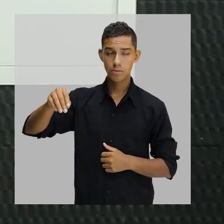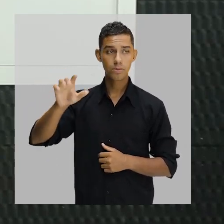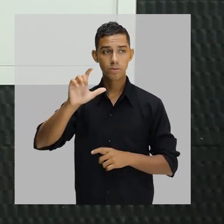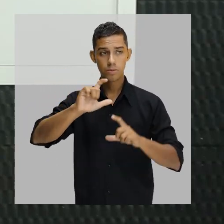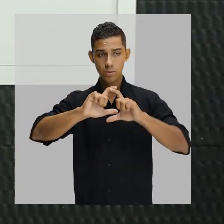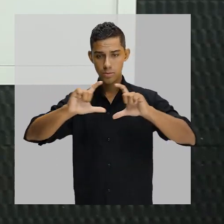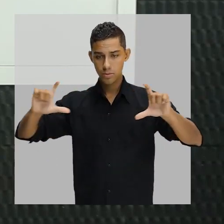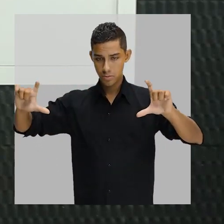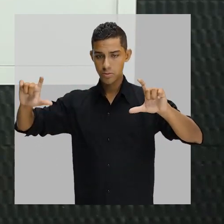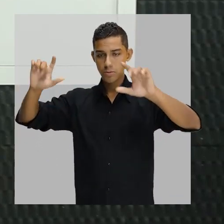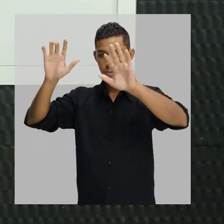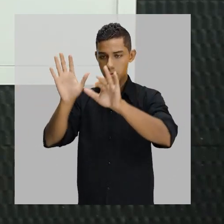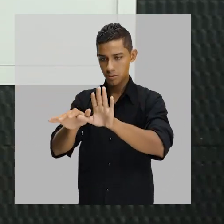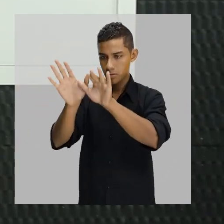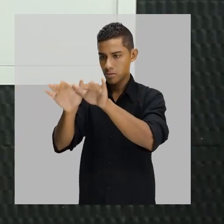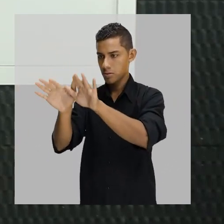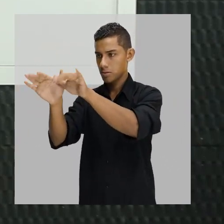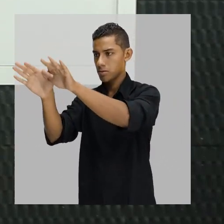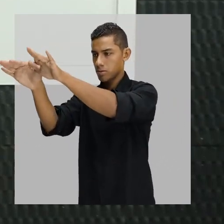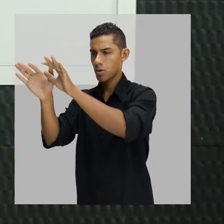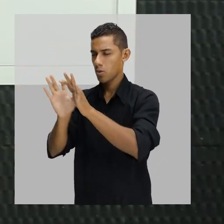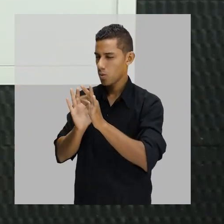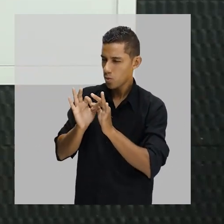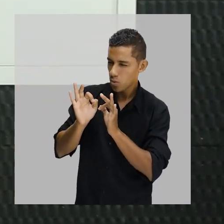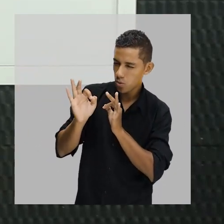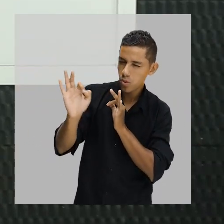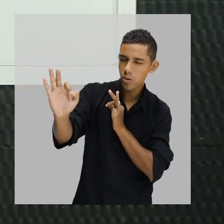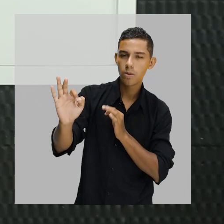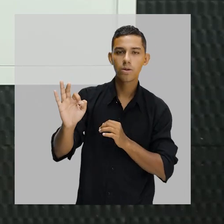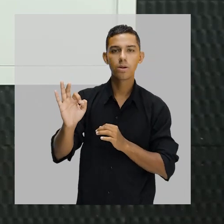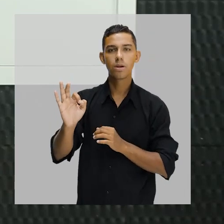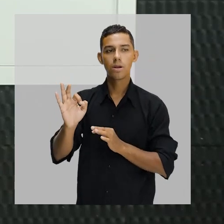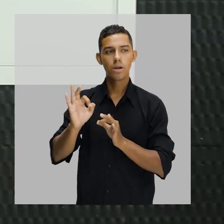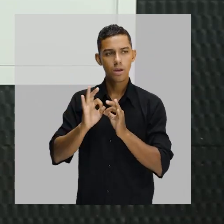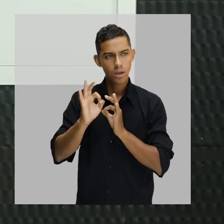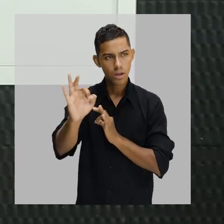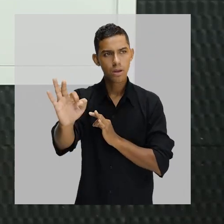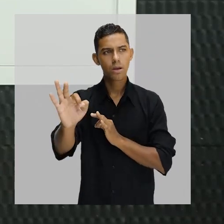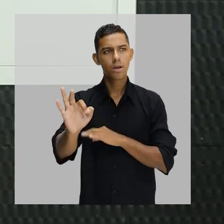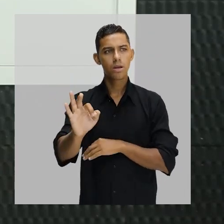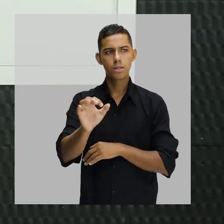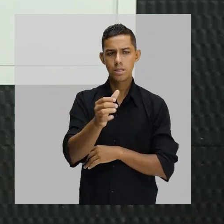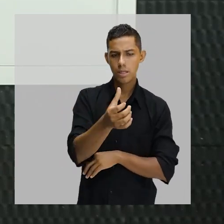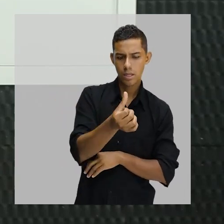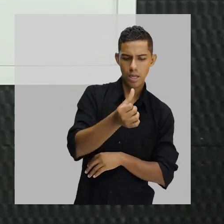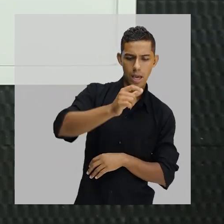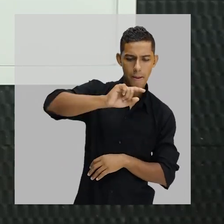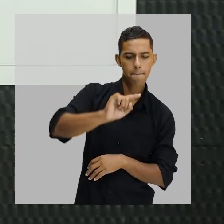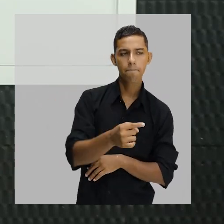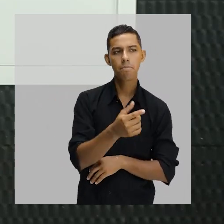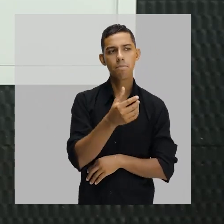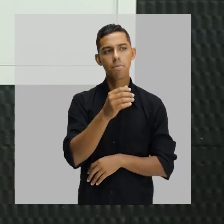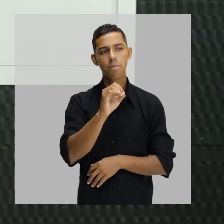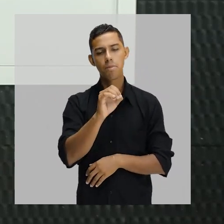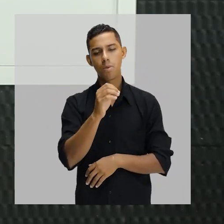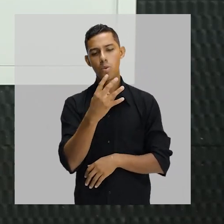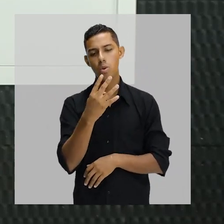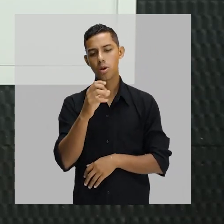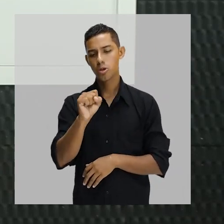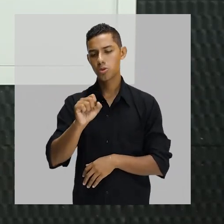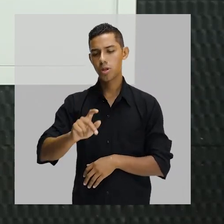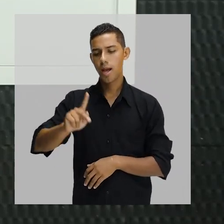elas voaram, né? Então, essa foi a distância, uma distância muito grande, né? De 6.048 quilômetros. Tá